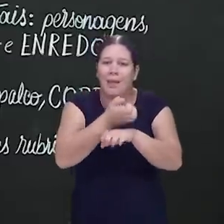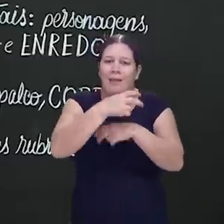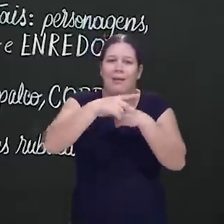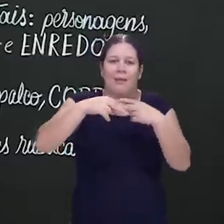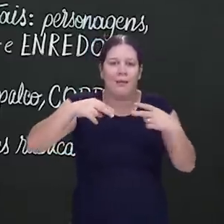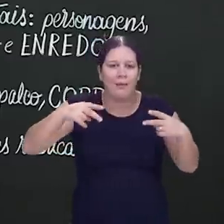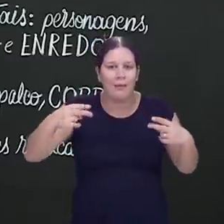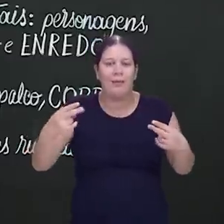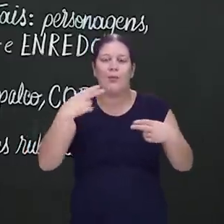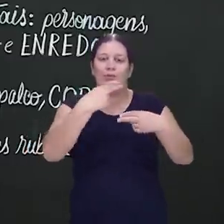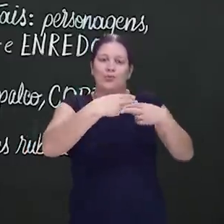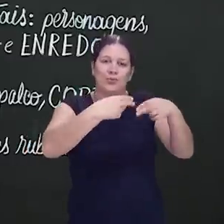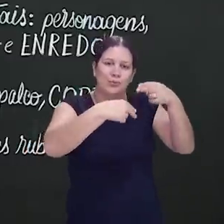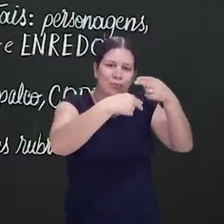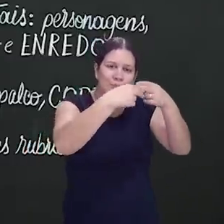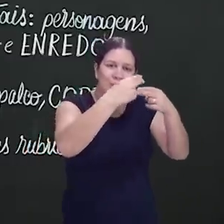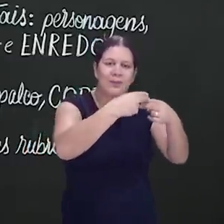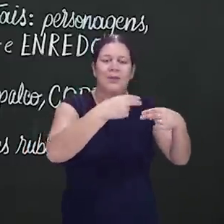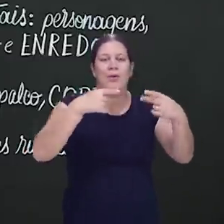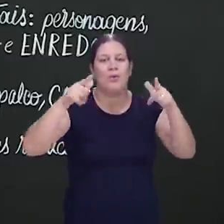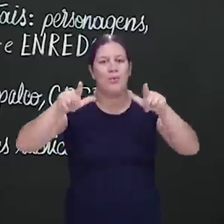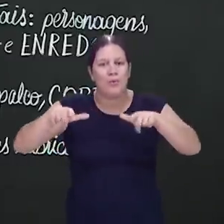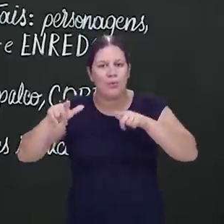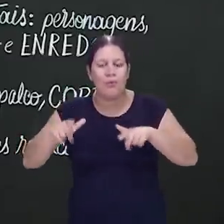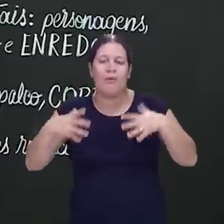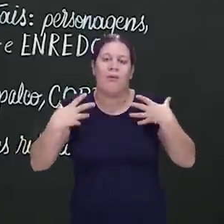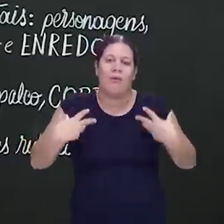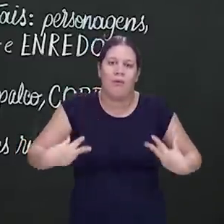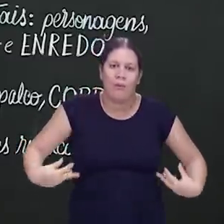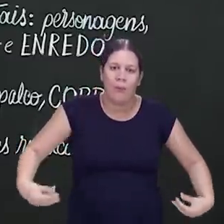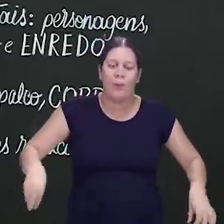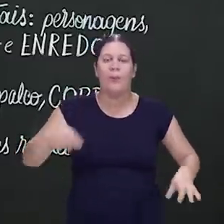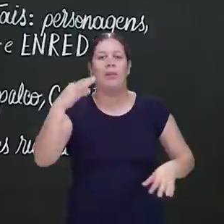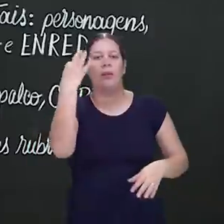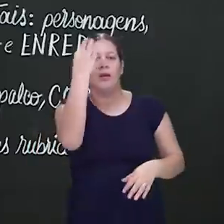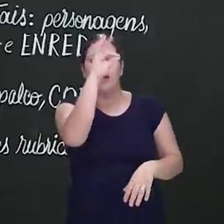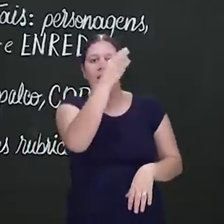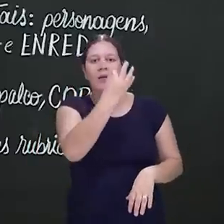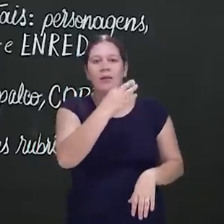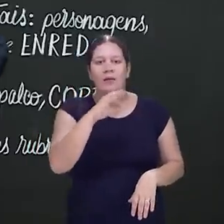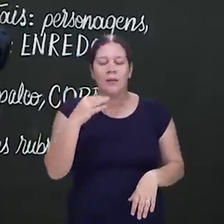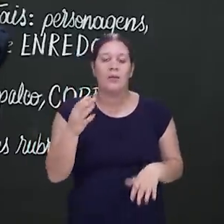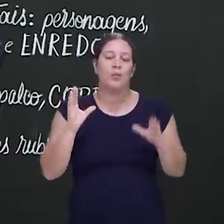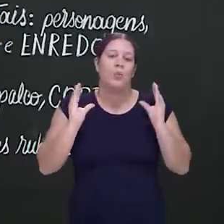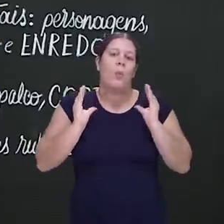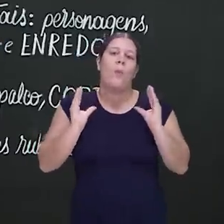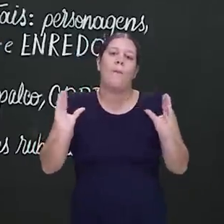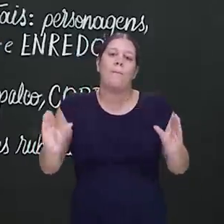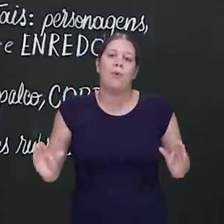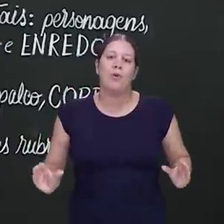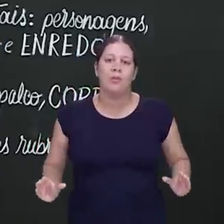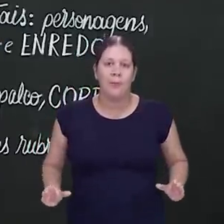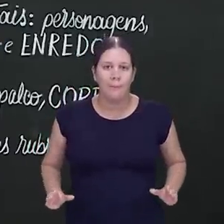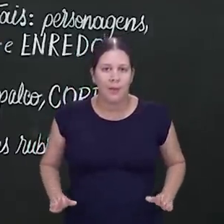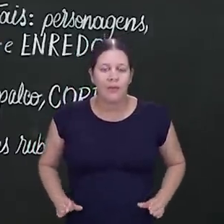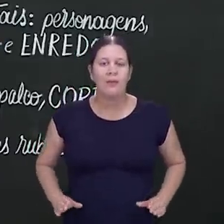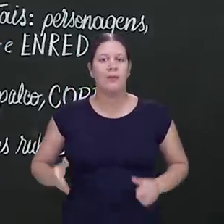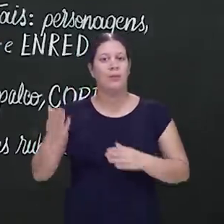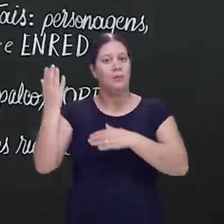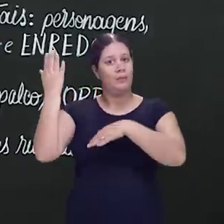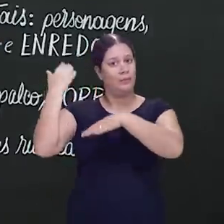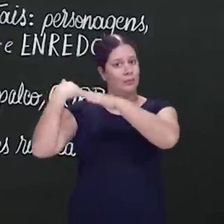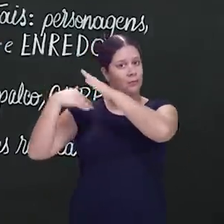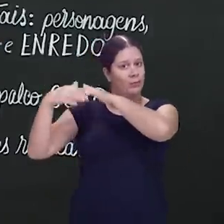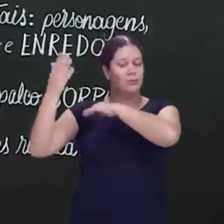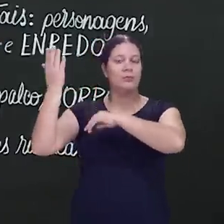a construção de um cenário, para a reprodução de um figurino, de uma maquiagem e de um comportamento típico da época